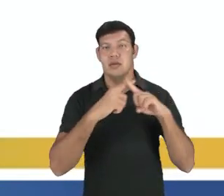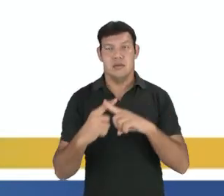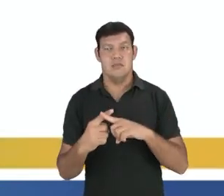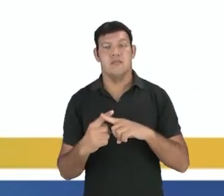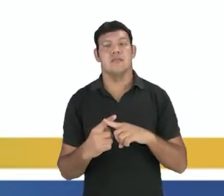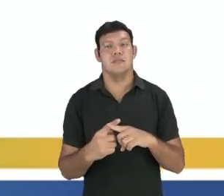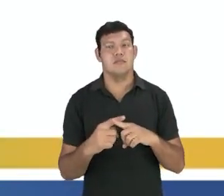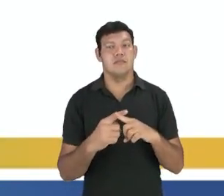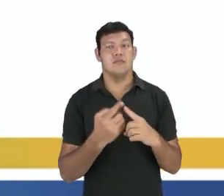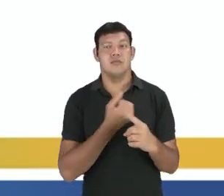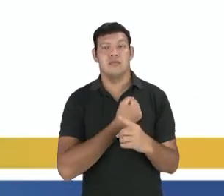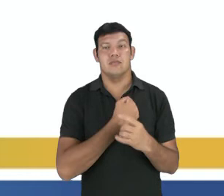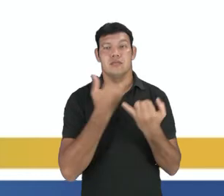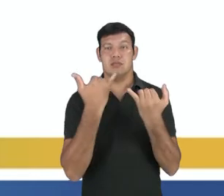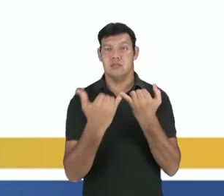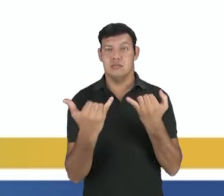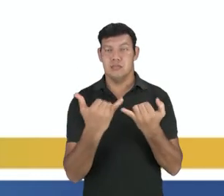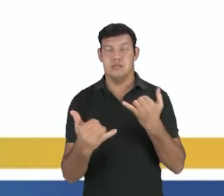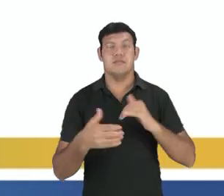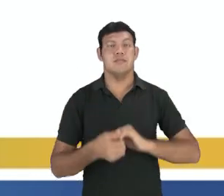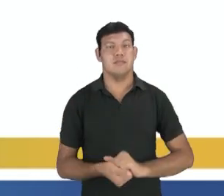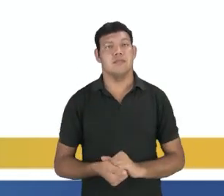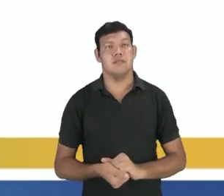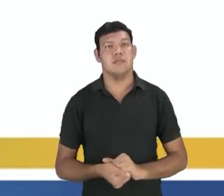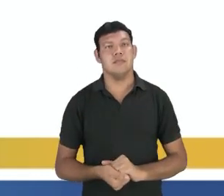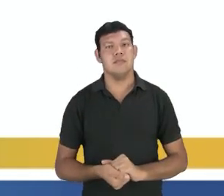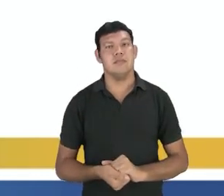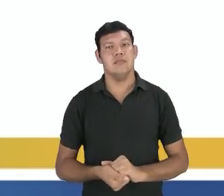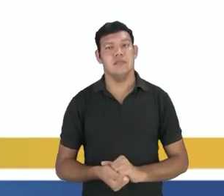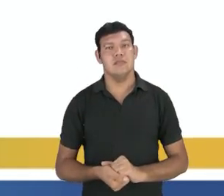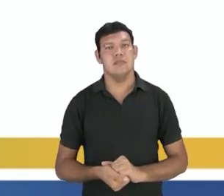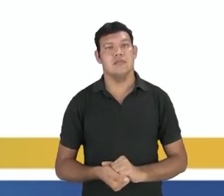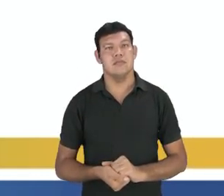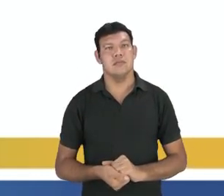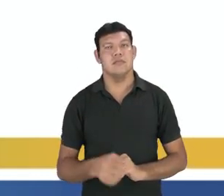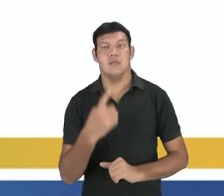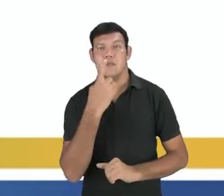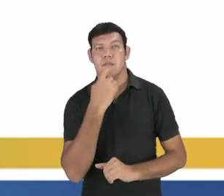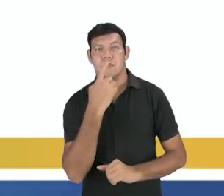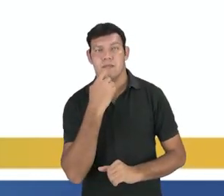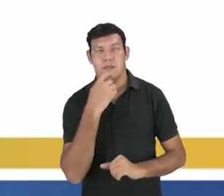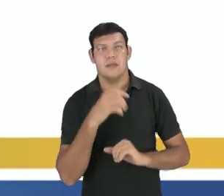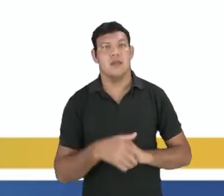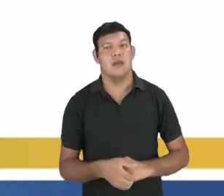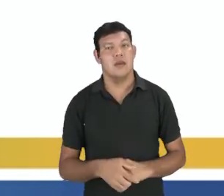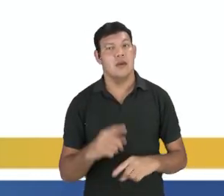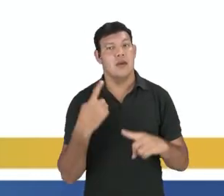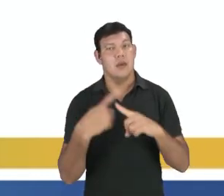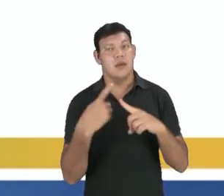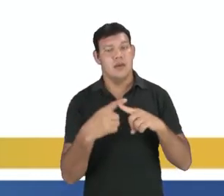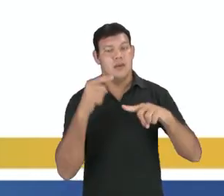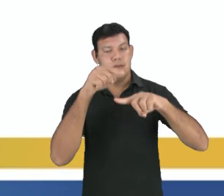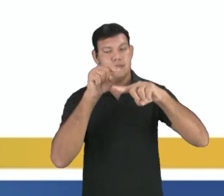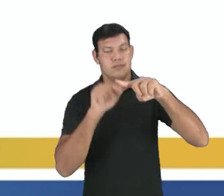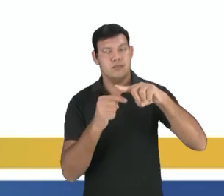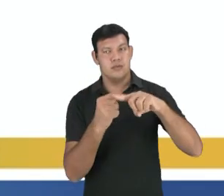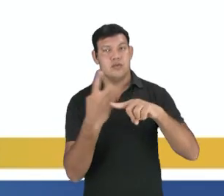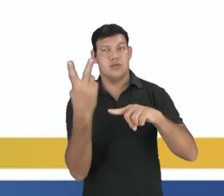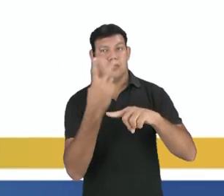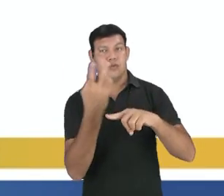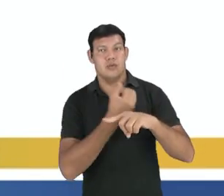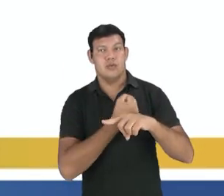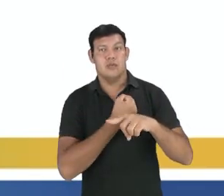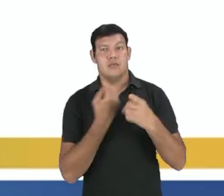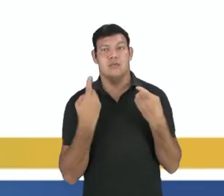Vou multiplicar os fatores que eu dividi, que eu deixei em destaque, que eles dividiram os dois números ao mesmo tempo. Ó.